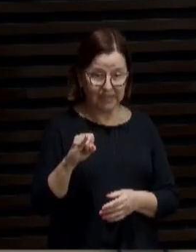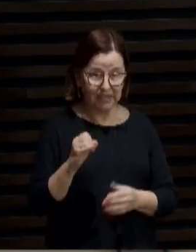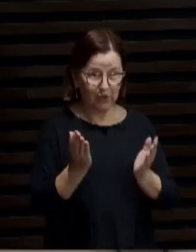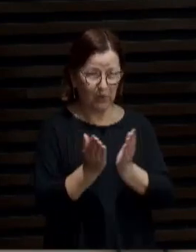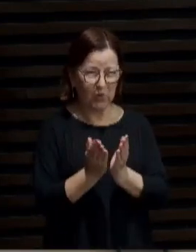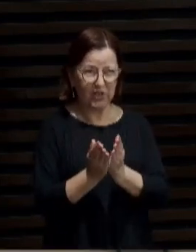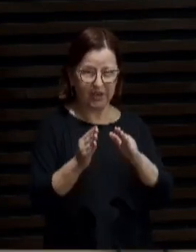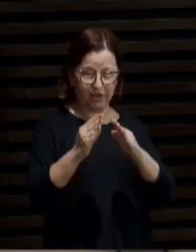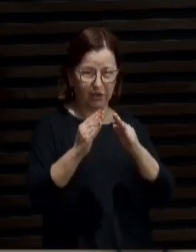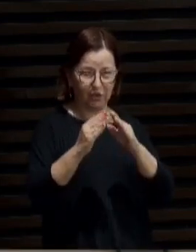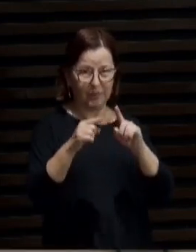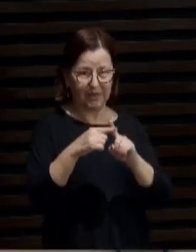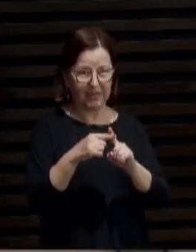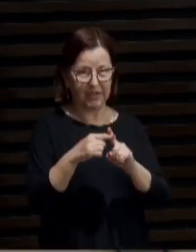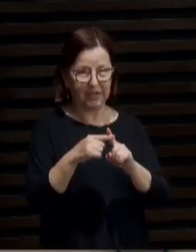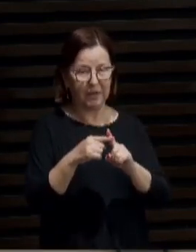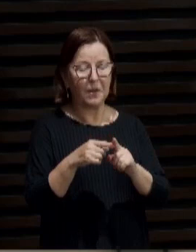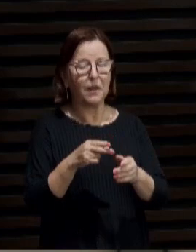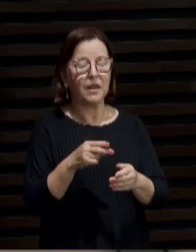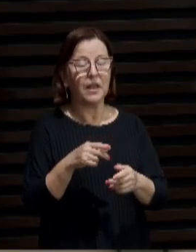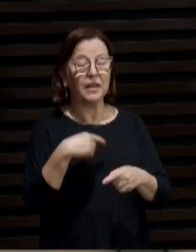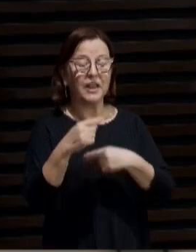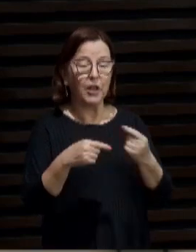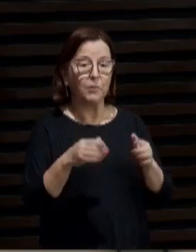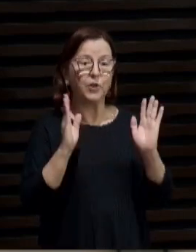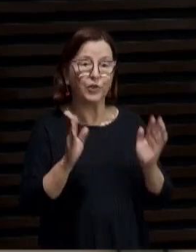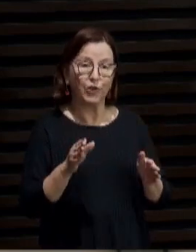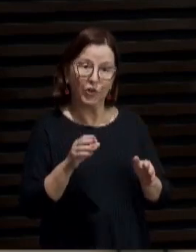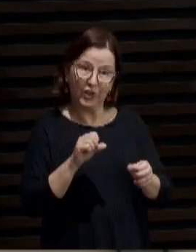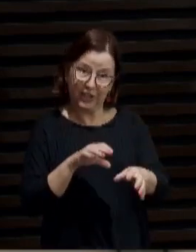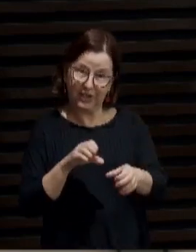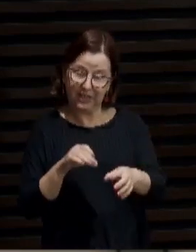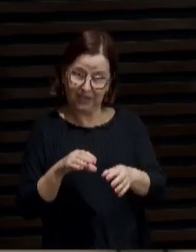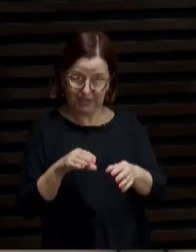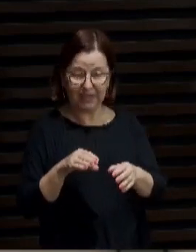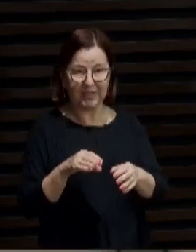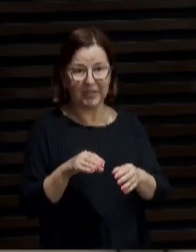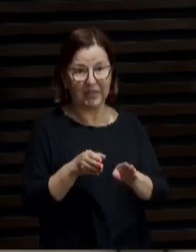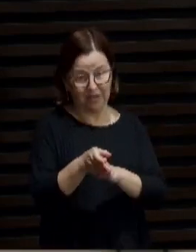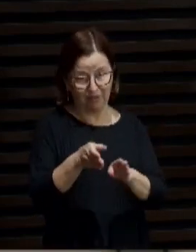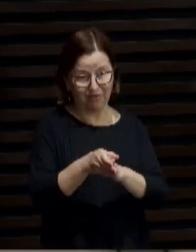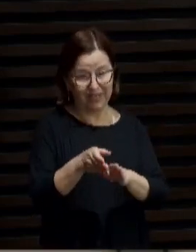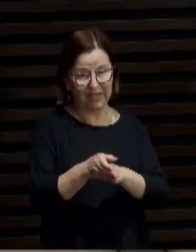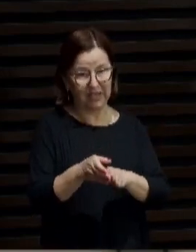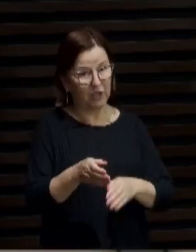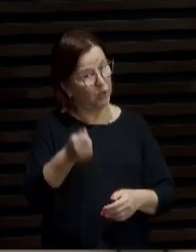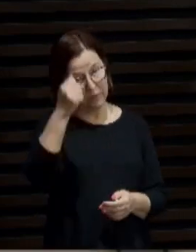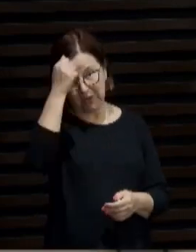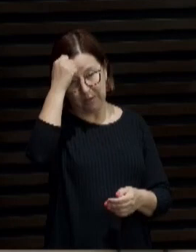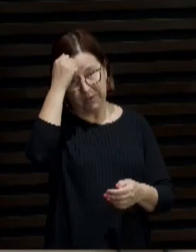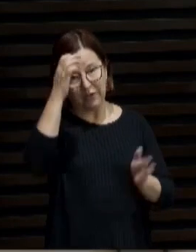depois da exortação, não se arrepender e permanecer deliberadamente no pecado, Jesus exercerá seu juízo sobre